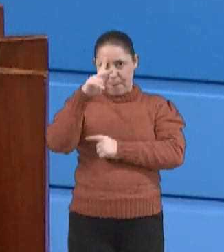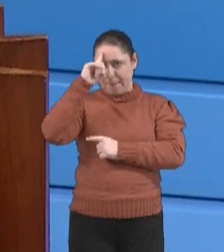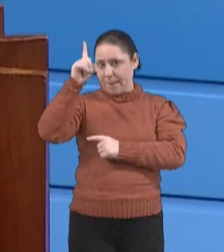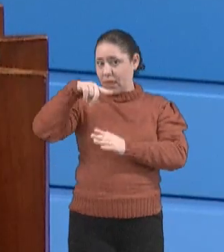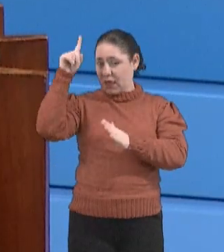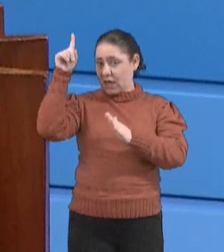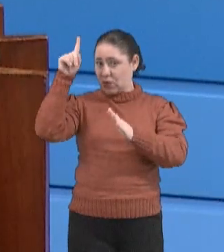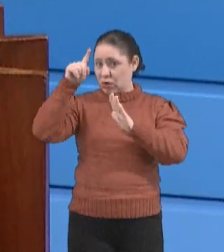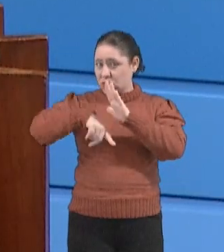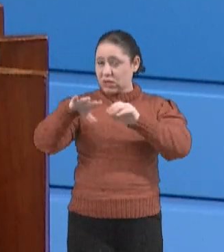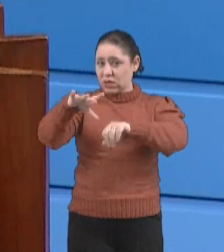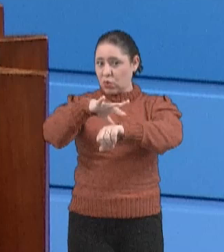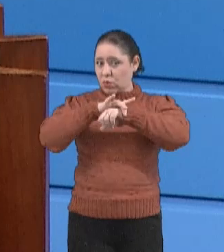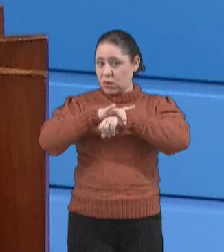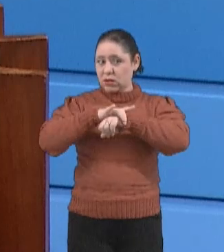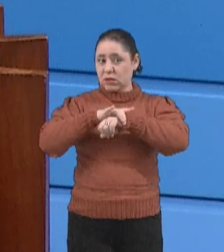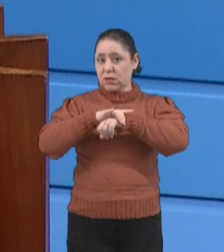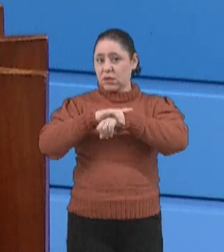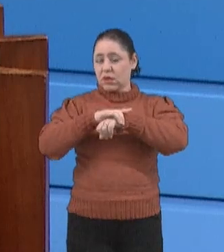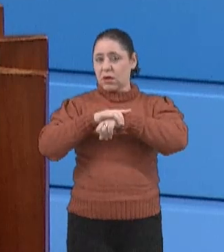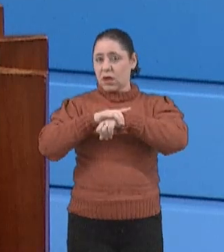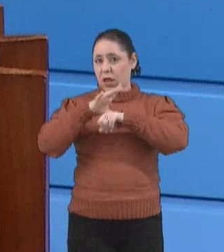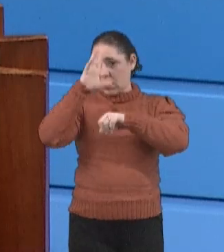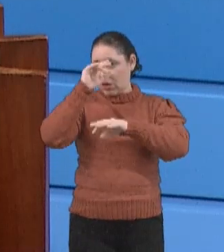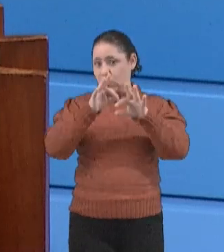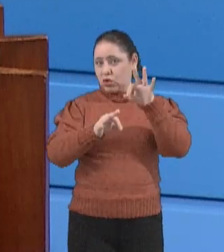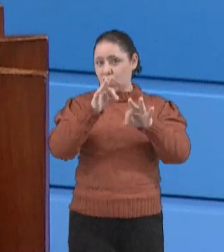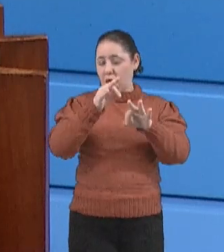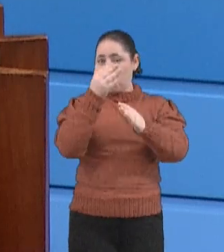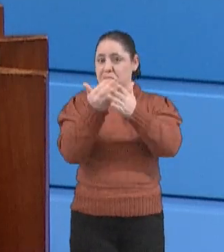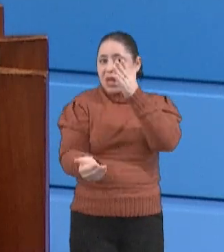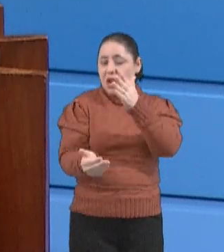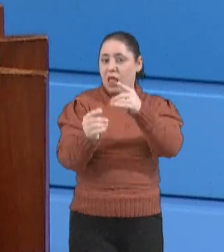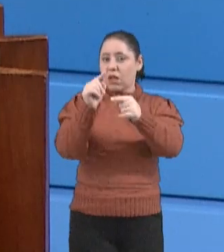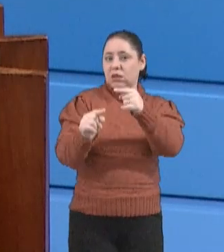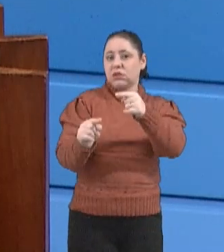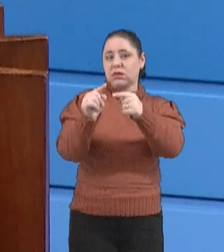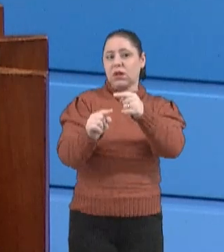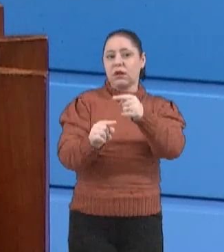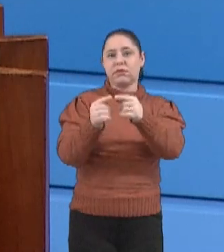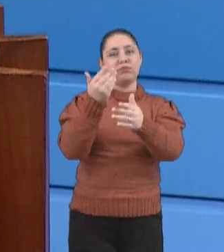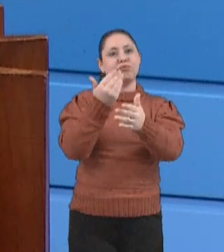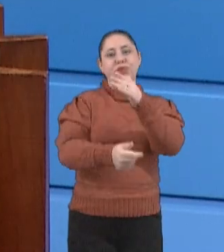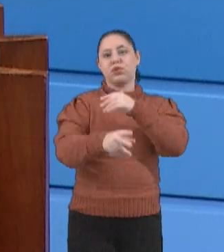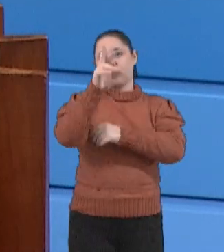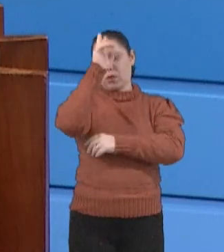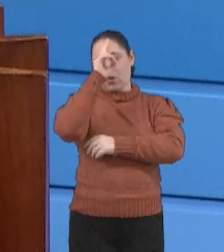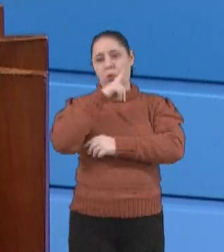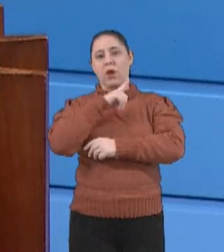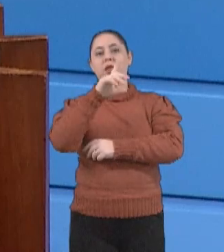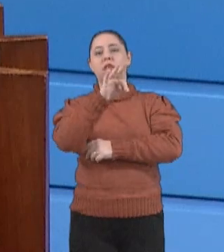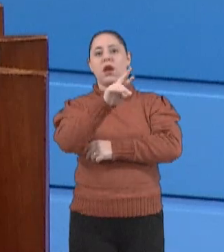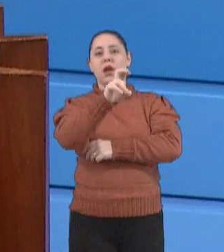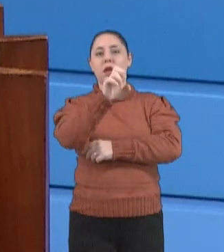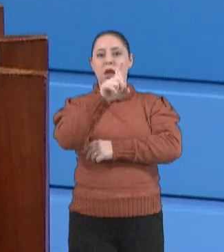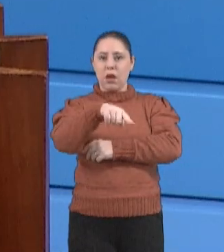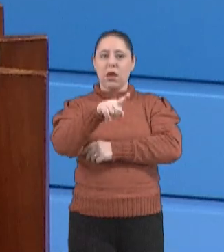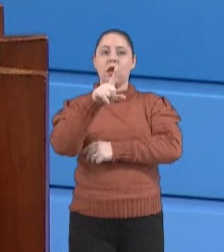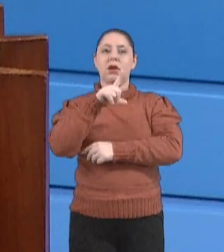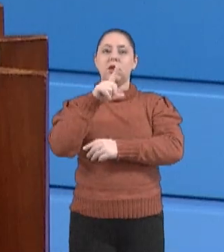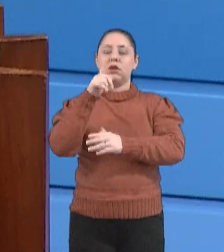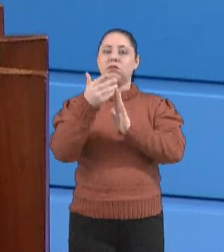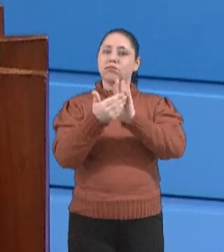de segurança para derrubar a decisão da juíza e perdeu ao meio-dia que o TRE confirmou que tinha que